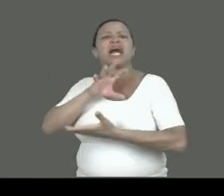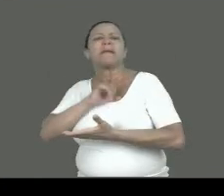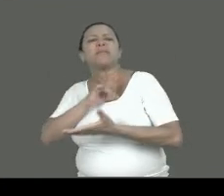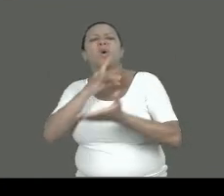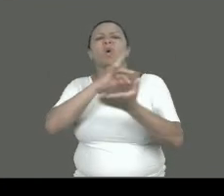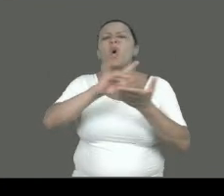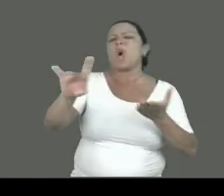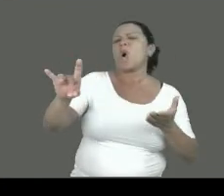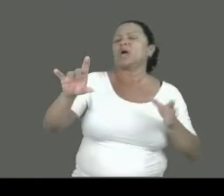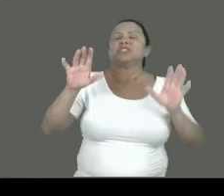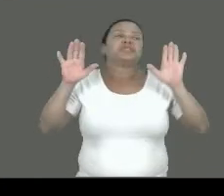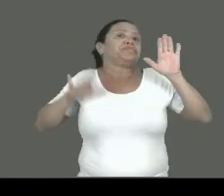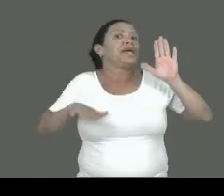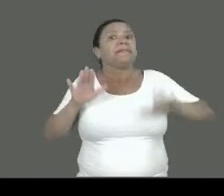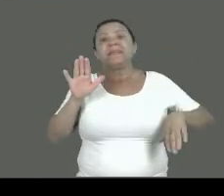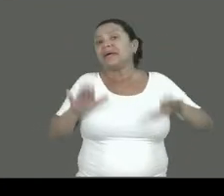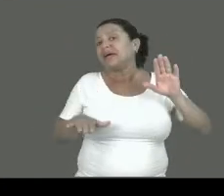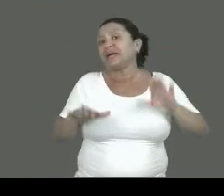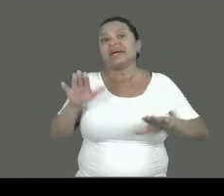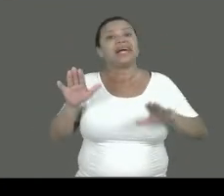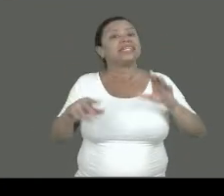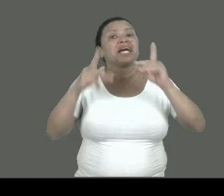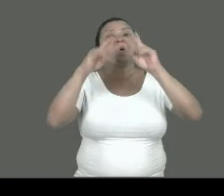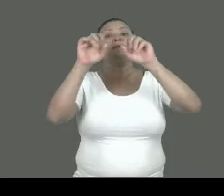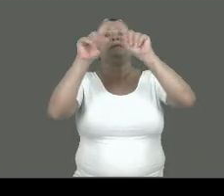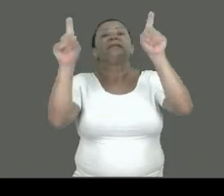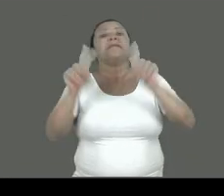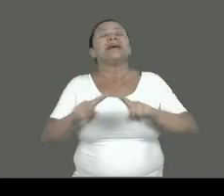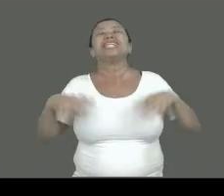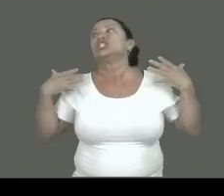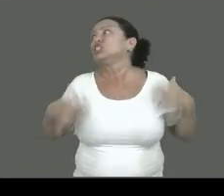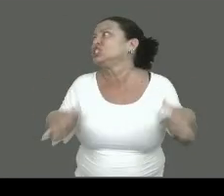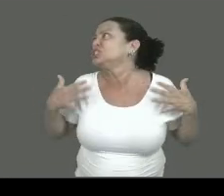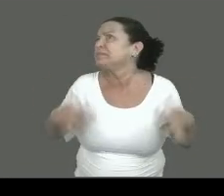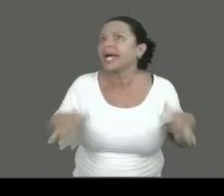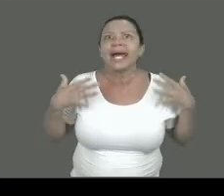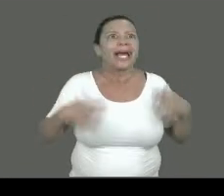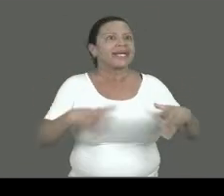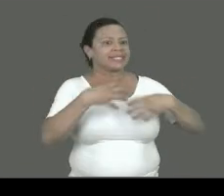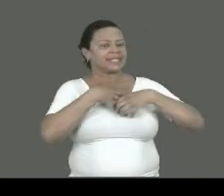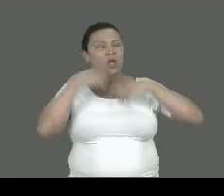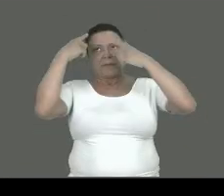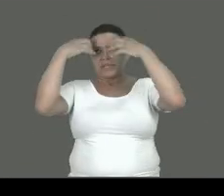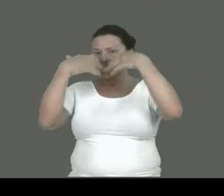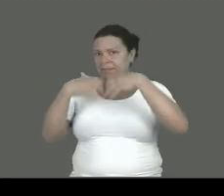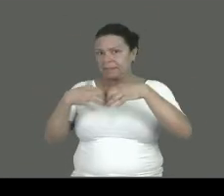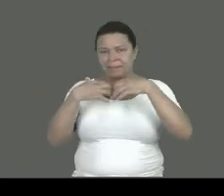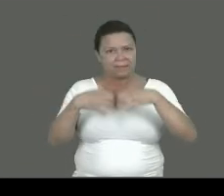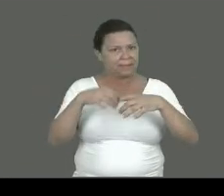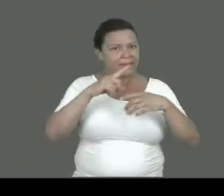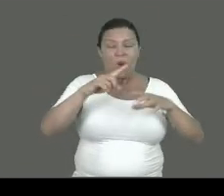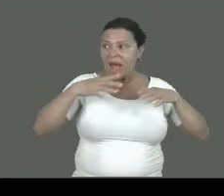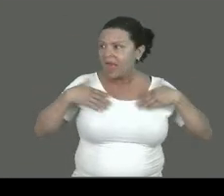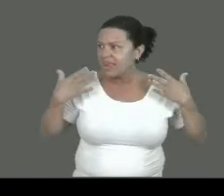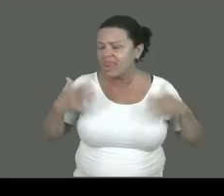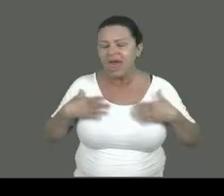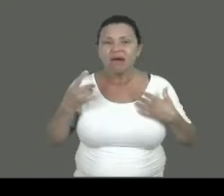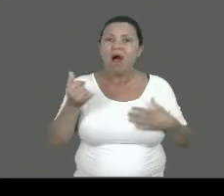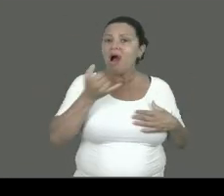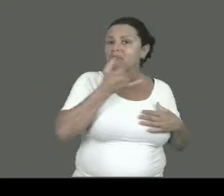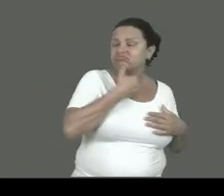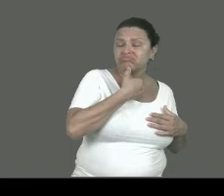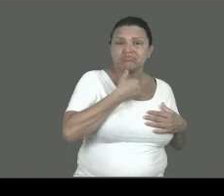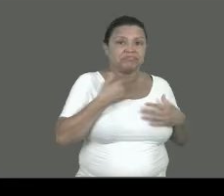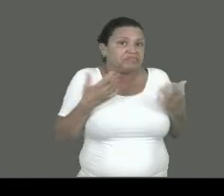ódio plantado no seu coração, com a paz ou com o desespero dentro do seu pensamento, com a alegria ou com a